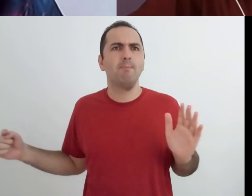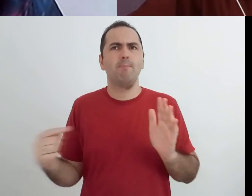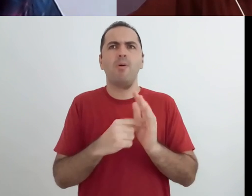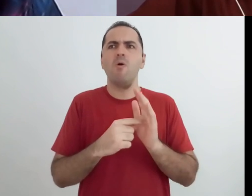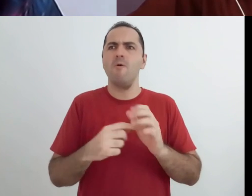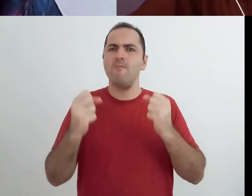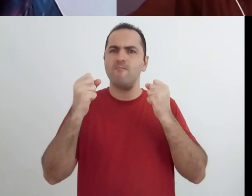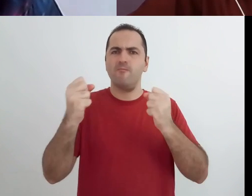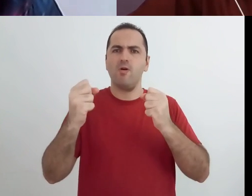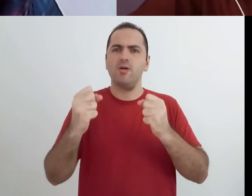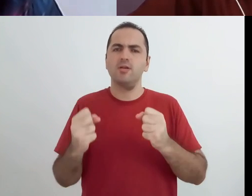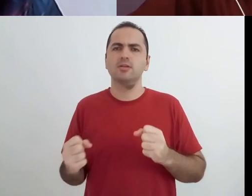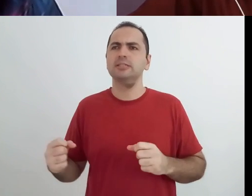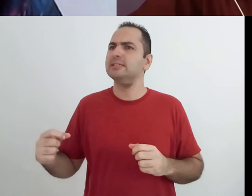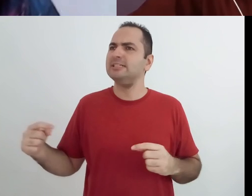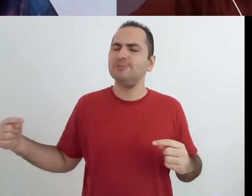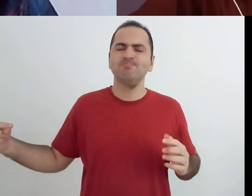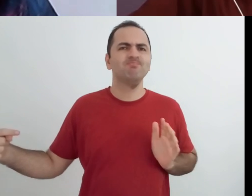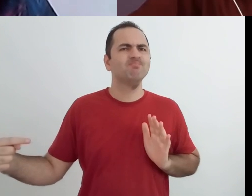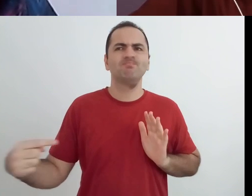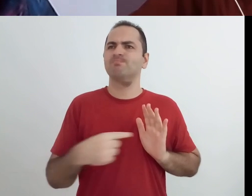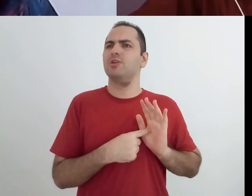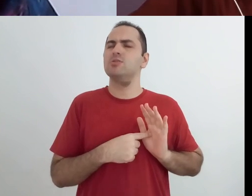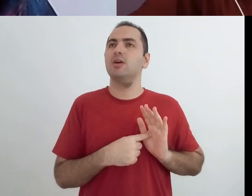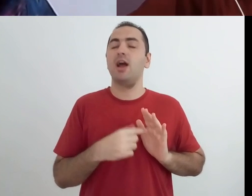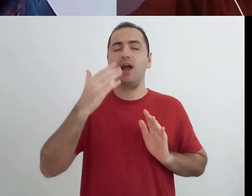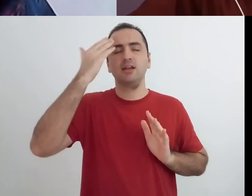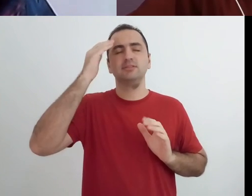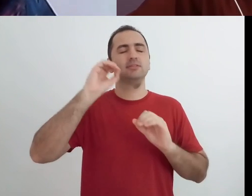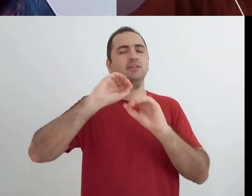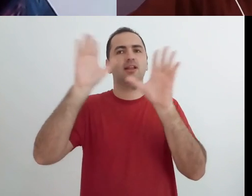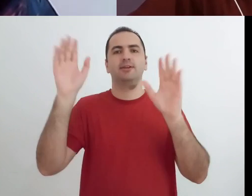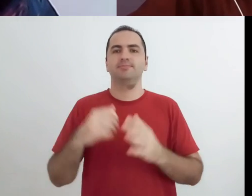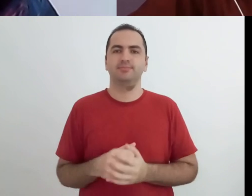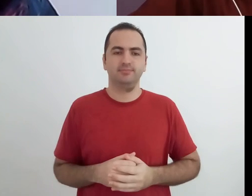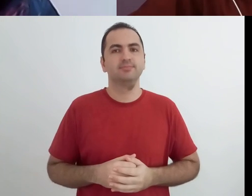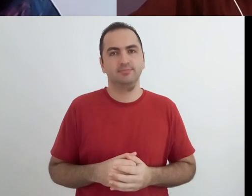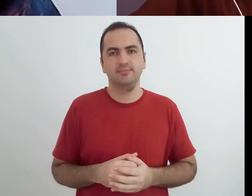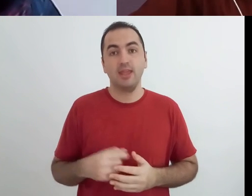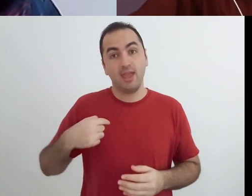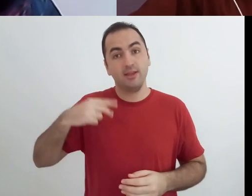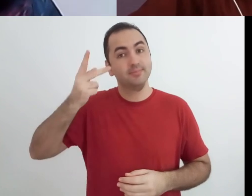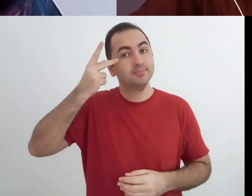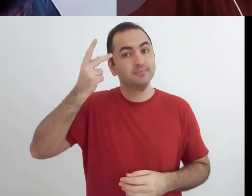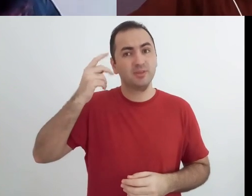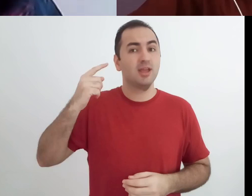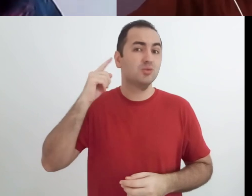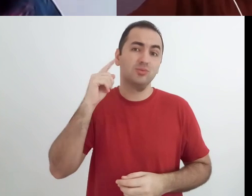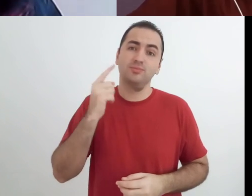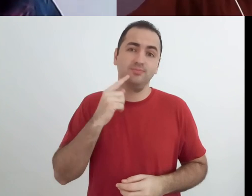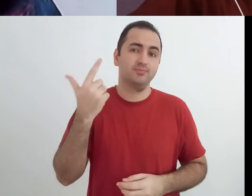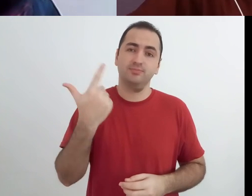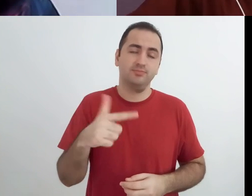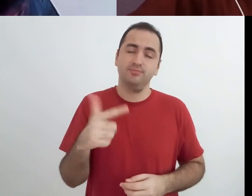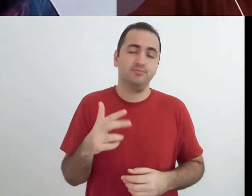Ela fica mais emocionante, mais tocante. Então, eu não sou surda, né? A gente diz que a nossa língua